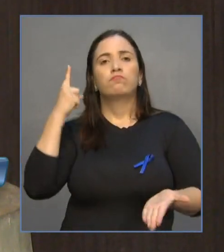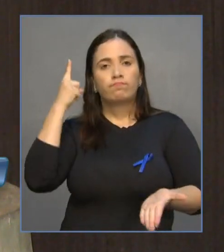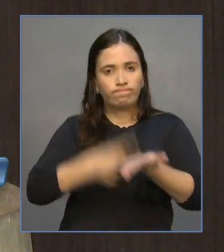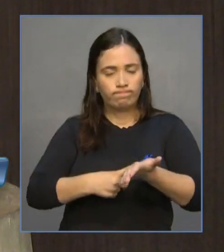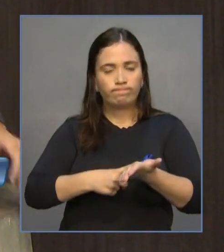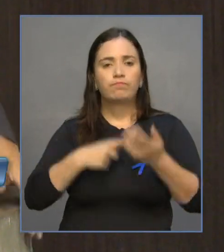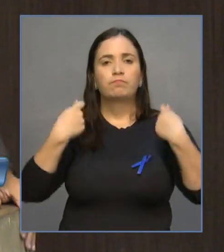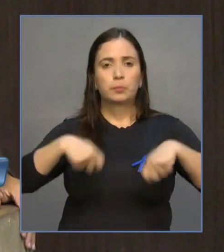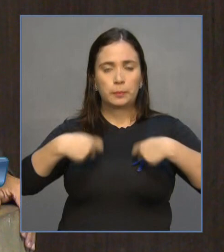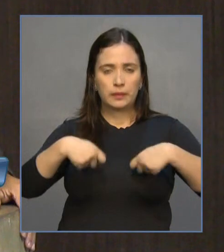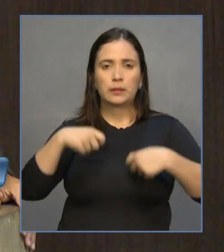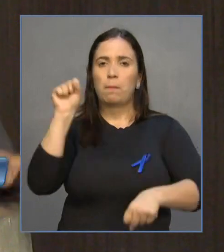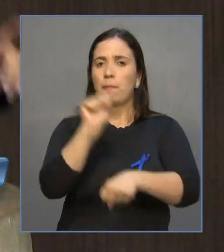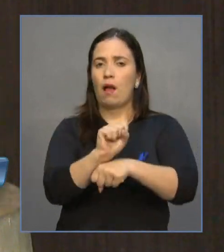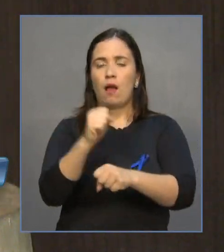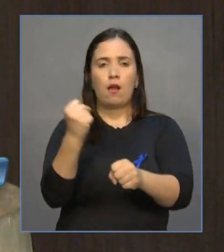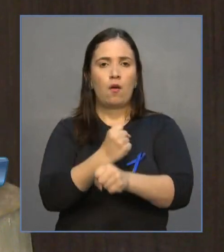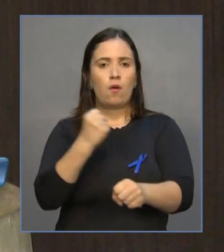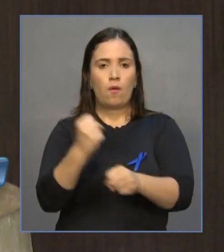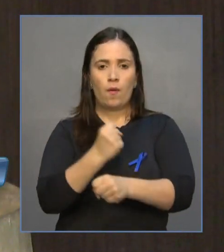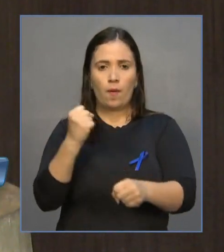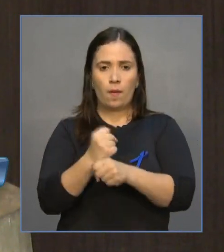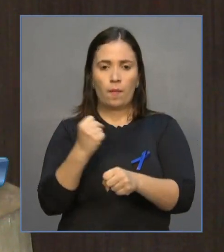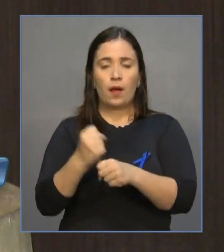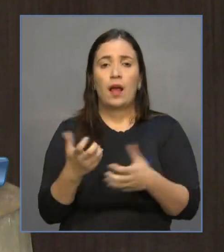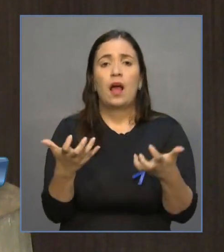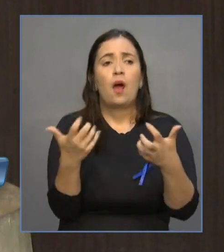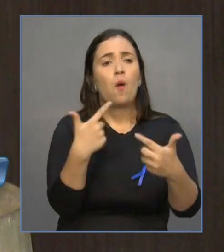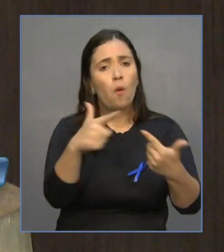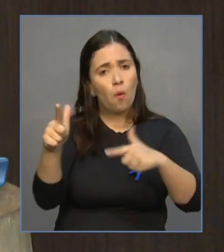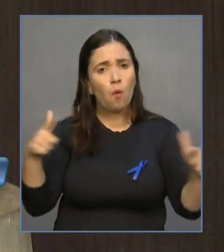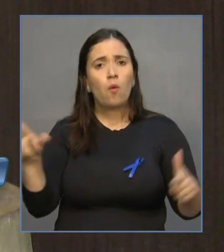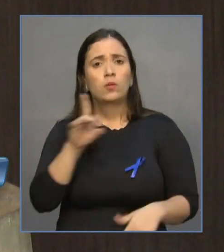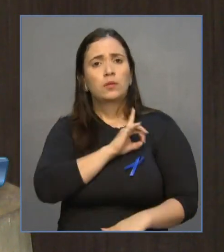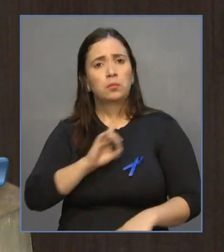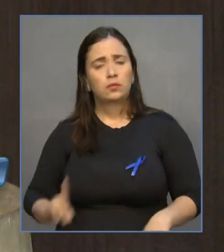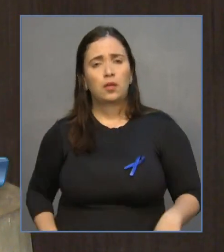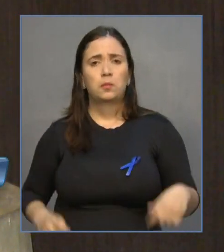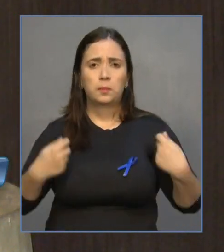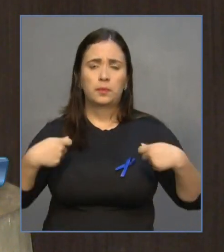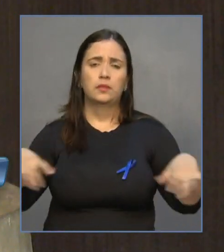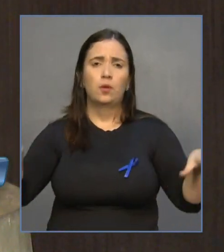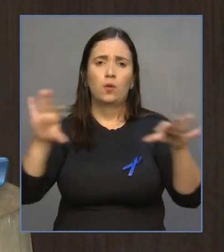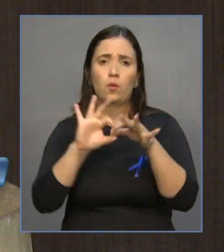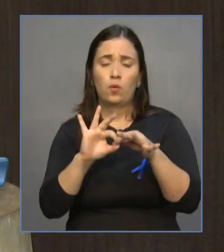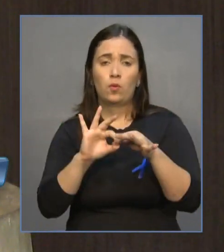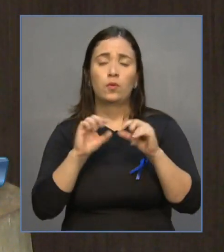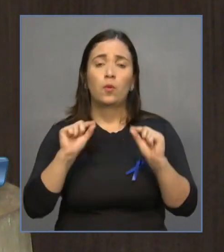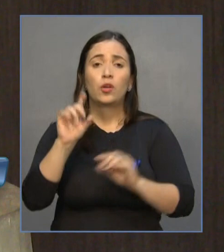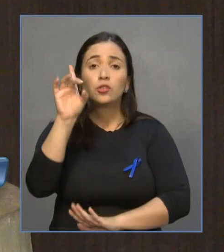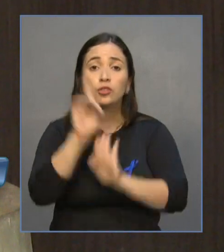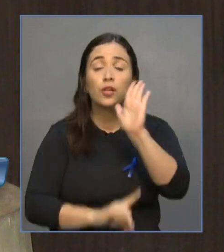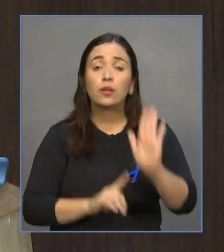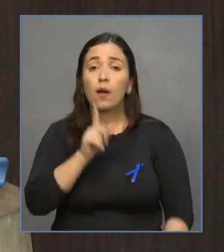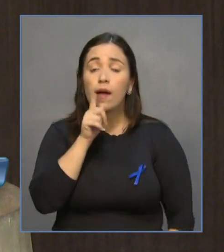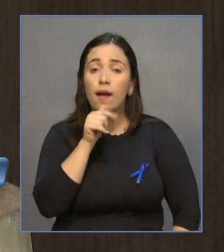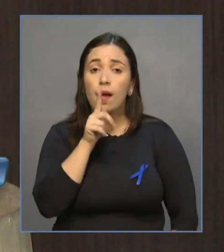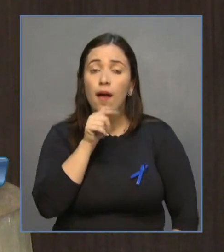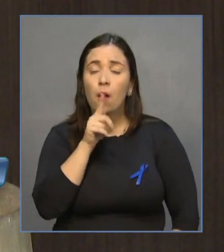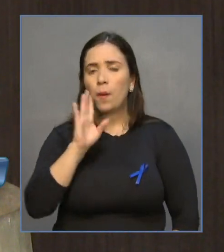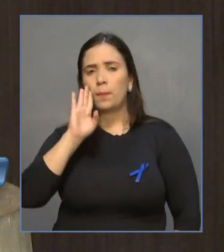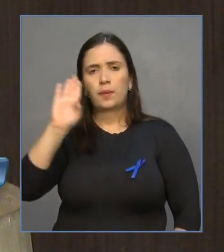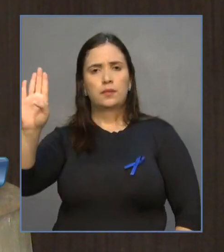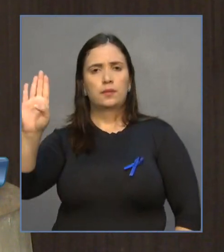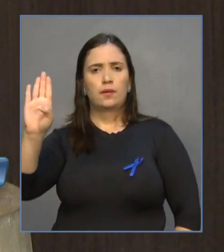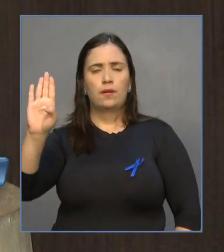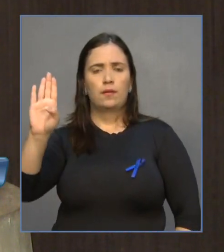da necessidade de suspensão desta obra. E queria que outros deputados aqui se juntassem. O direito à água é um direito